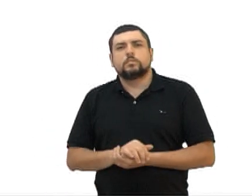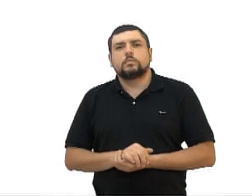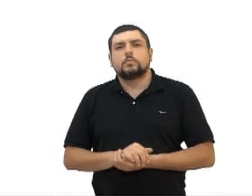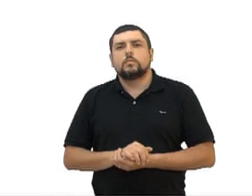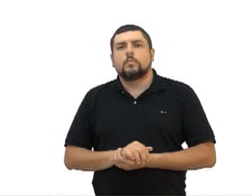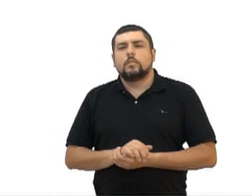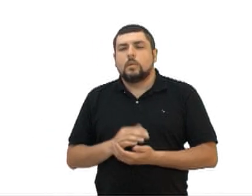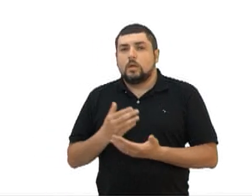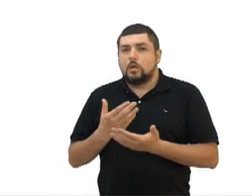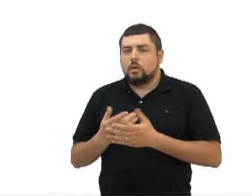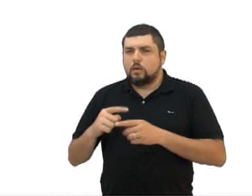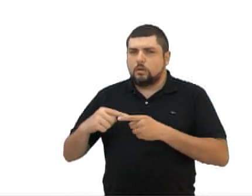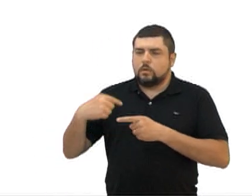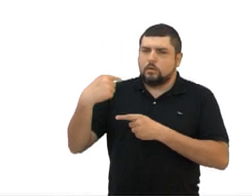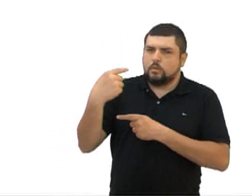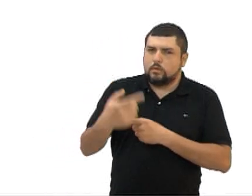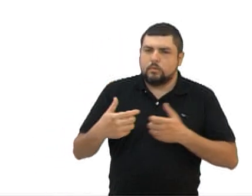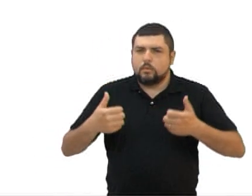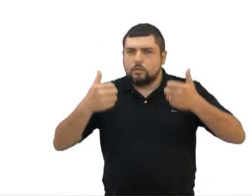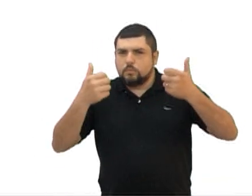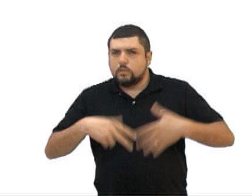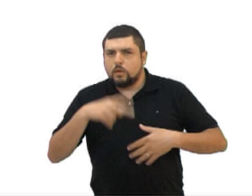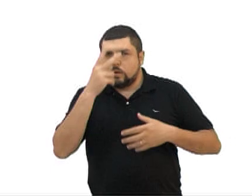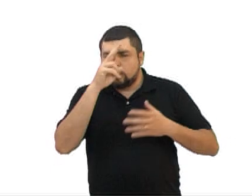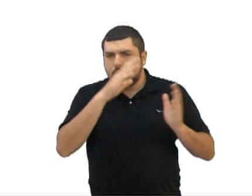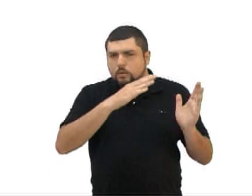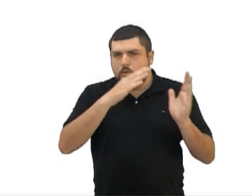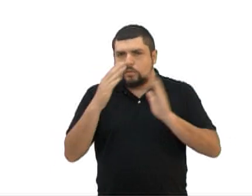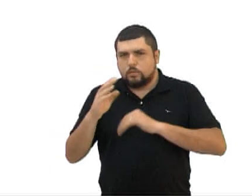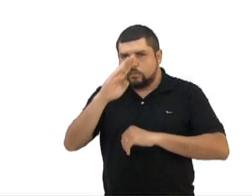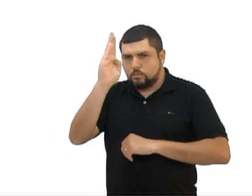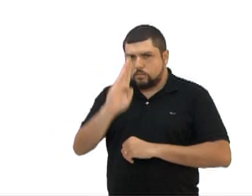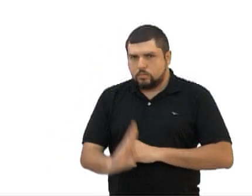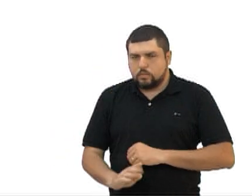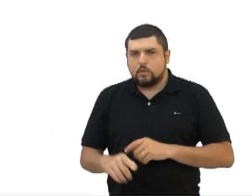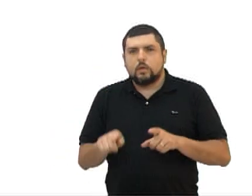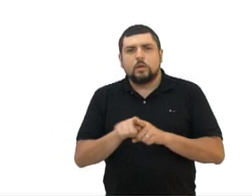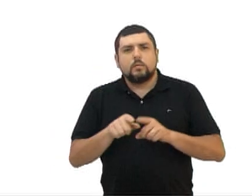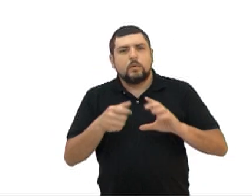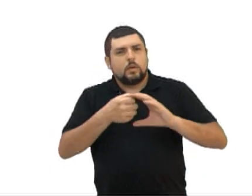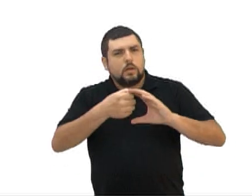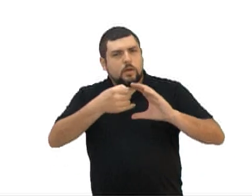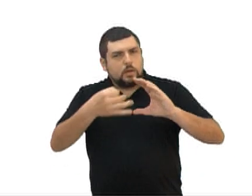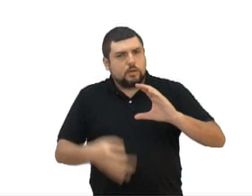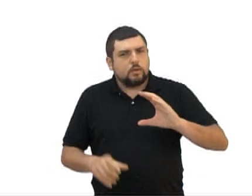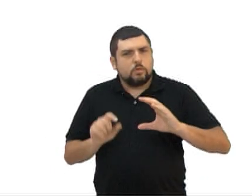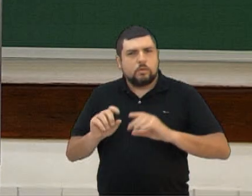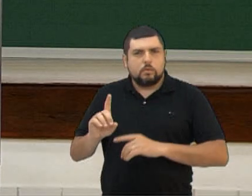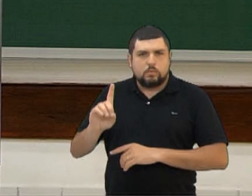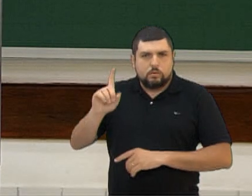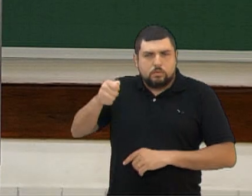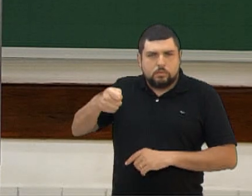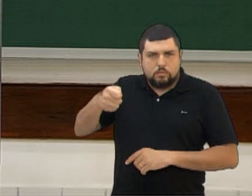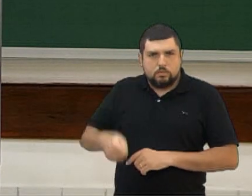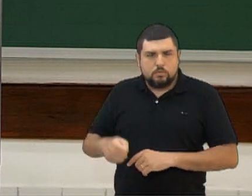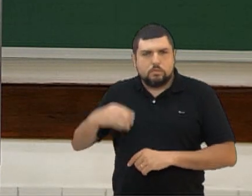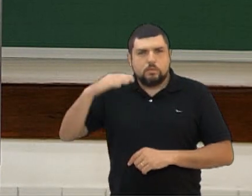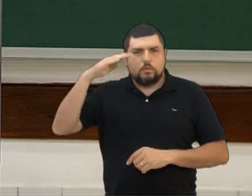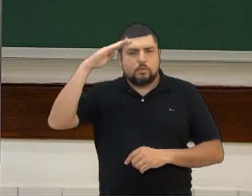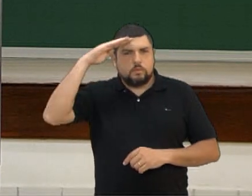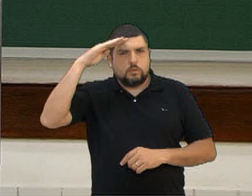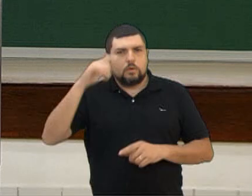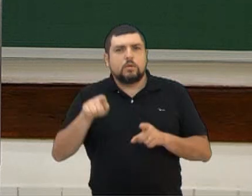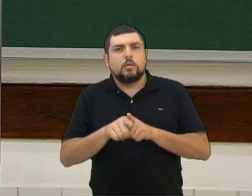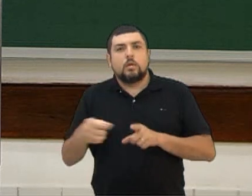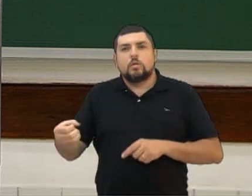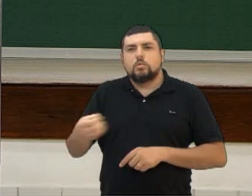continuar a falar da história política do Brasil e nós vamos ver as características centrais da chamada ditadura militar e da chamada